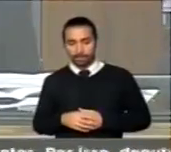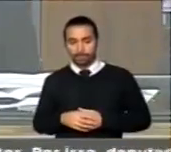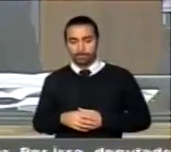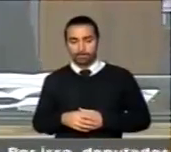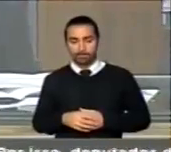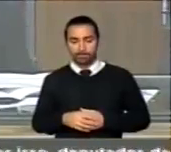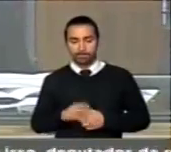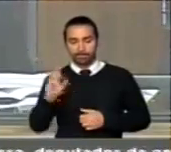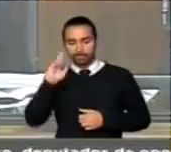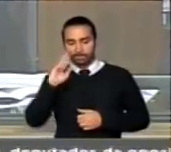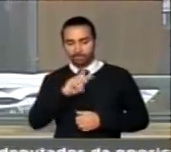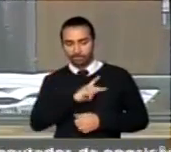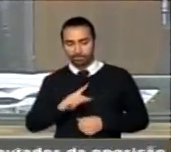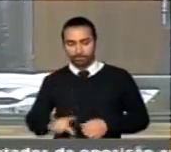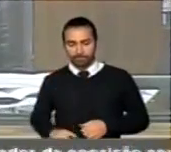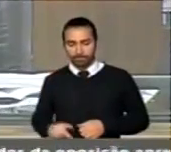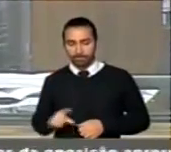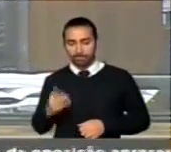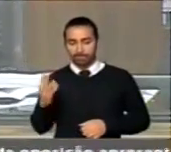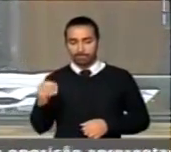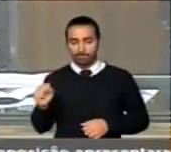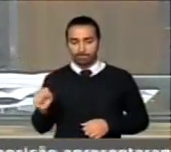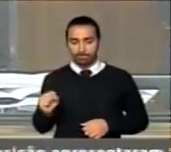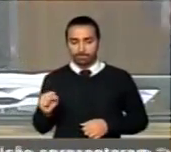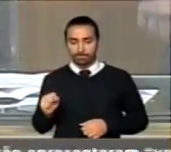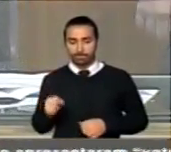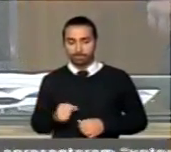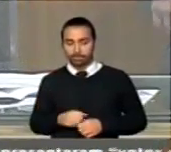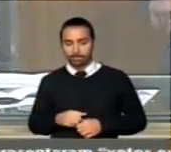Presidente, apenas 30 segundos, presidente.